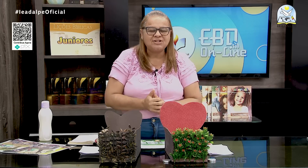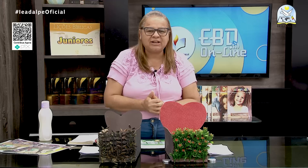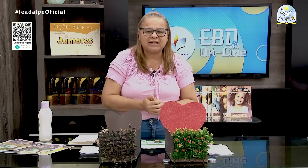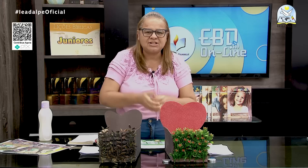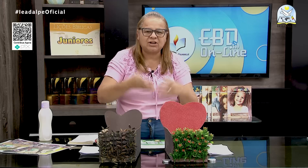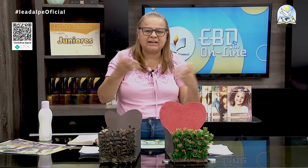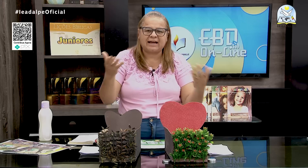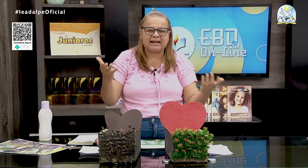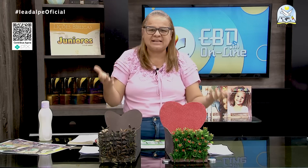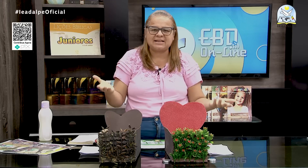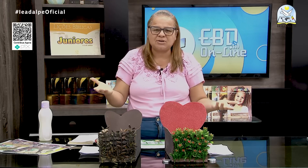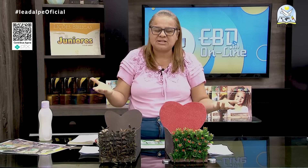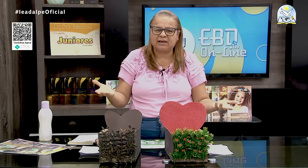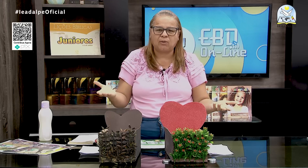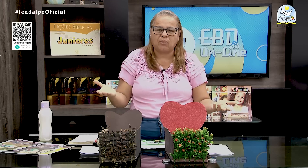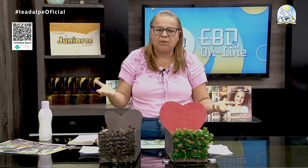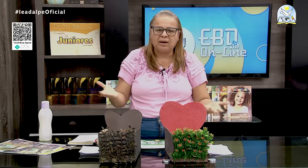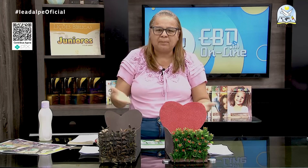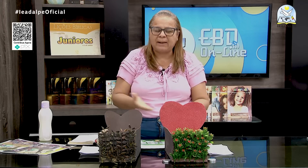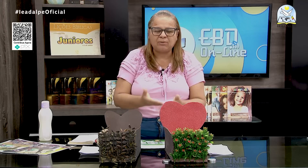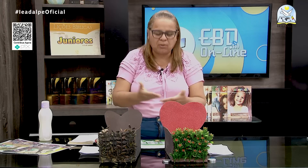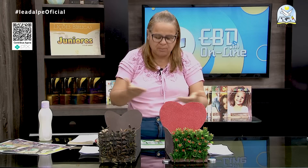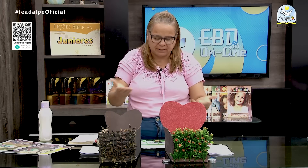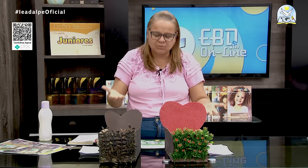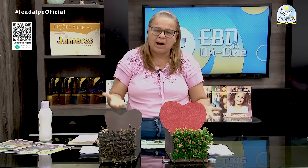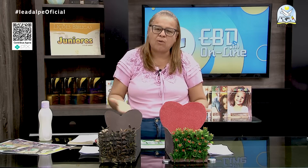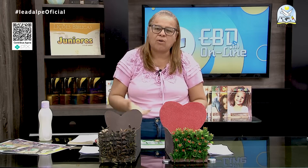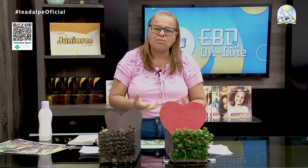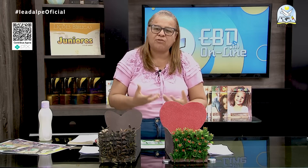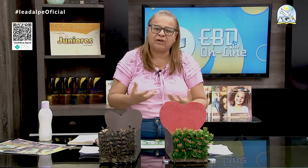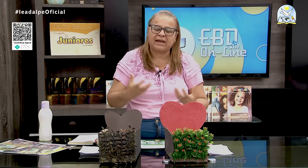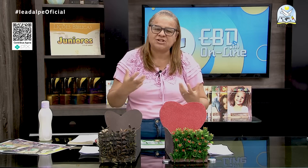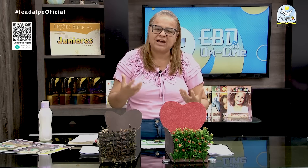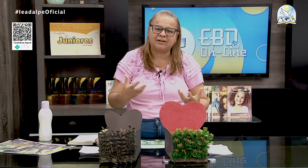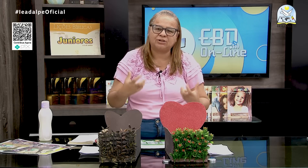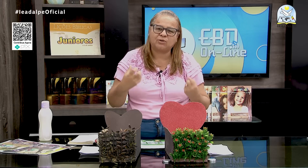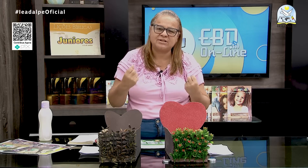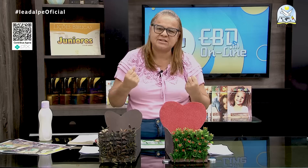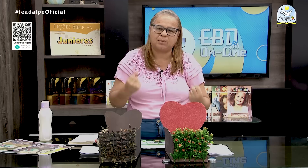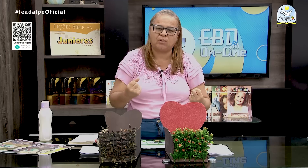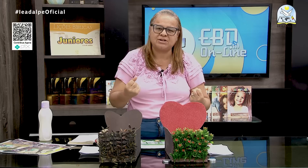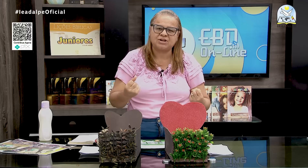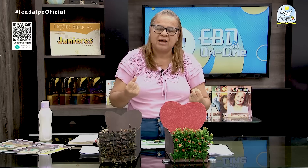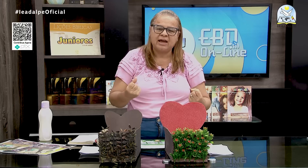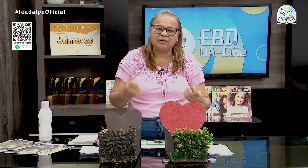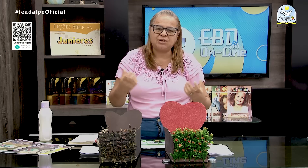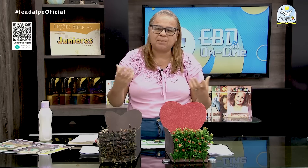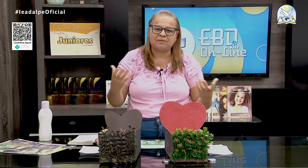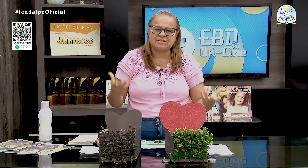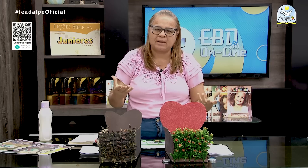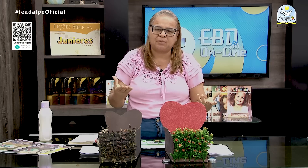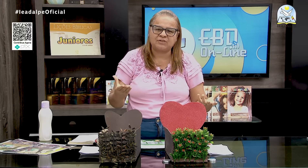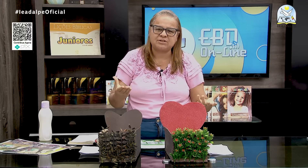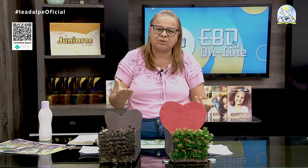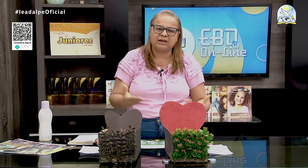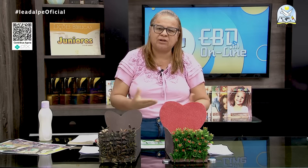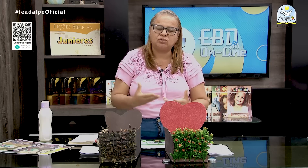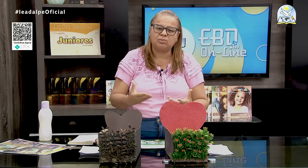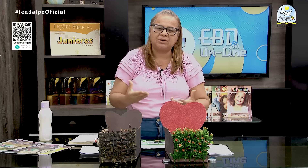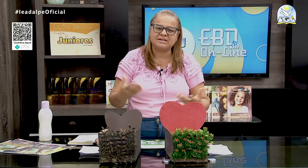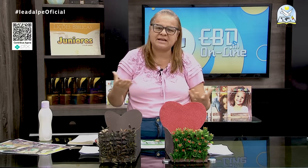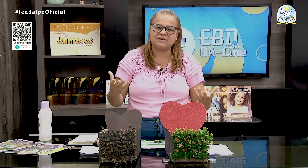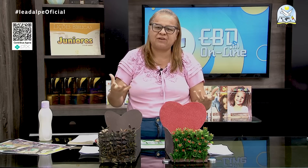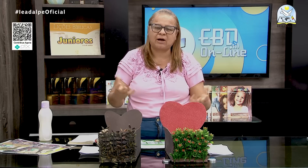gente a gente só tem agradecer ao senhor pelo o manual como vem recheado de coisas boas eu digo para você professor